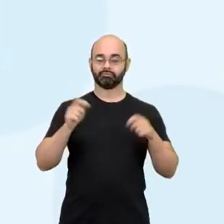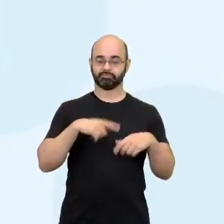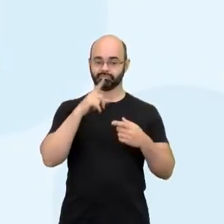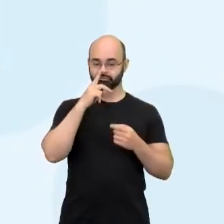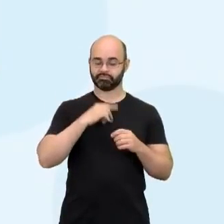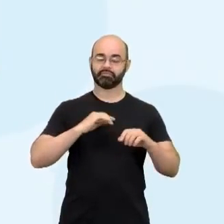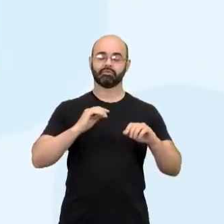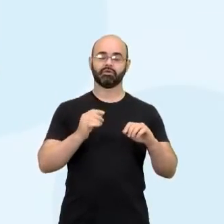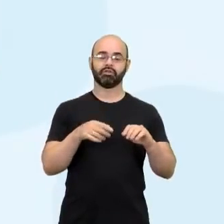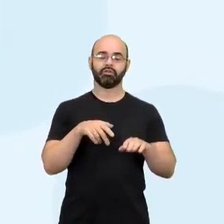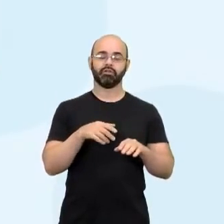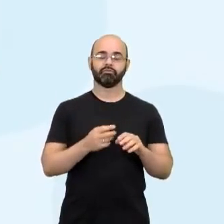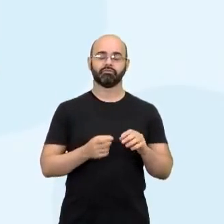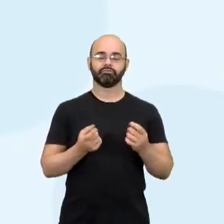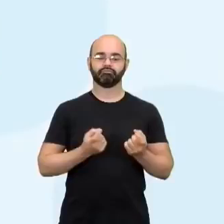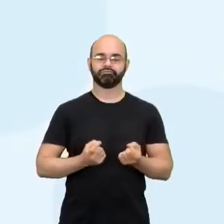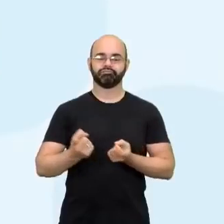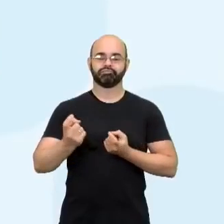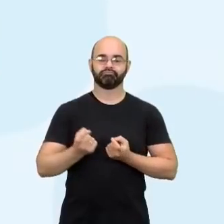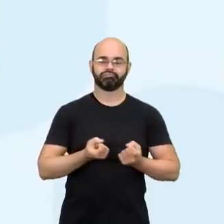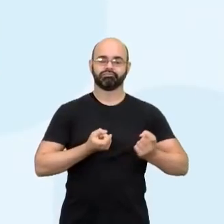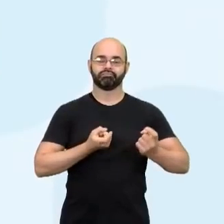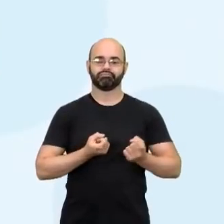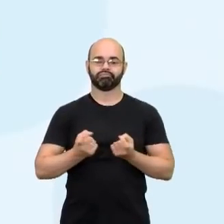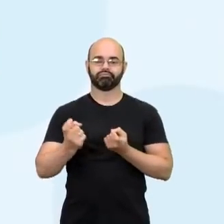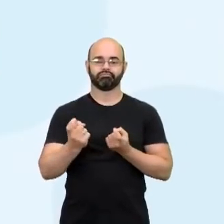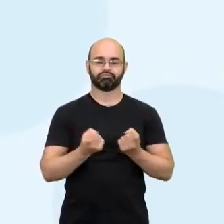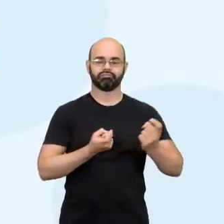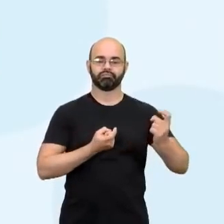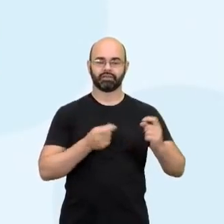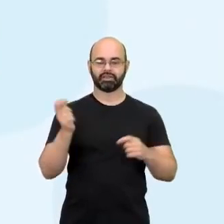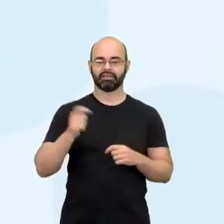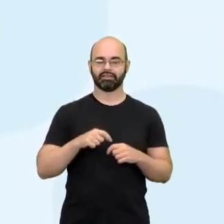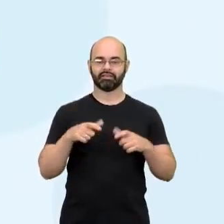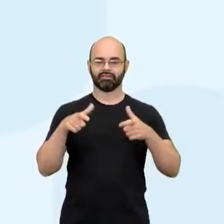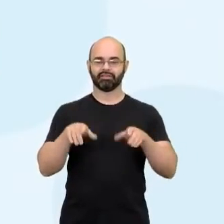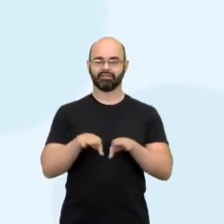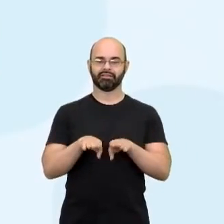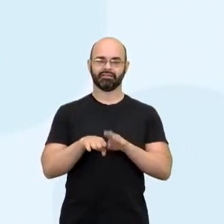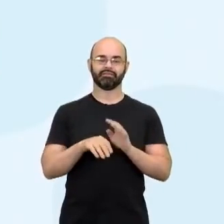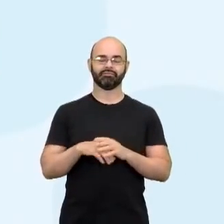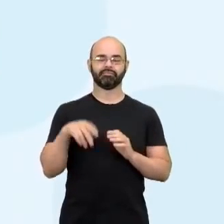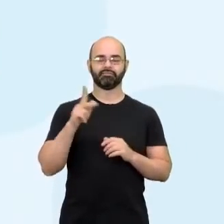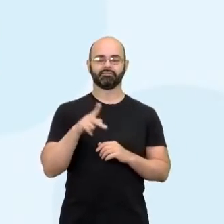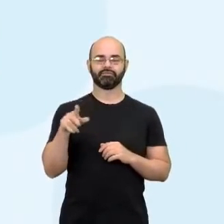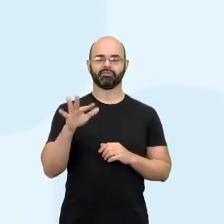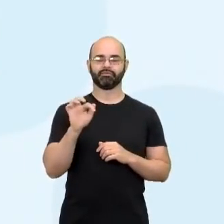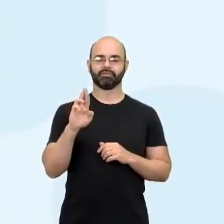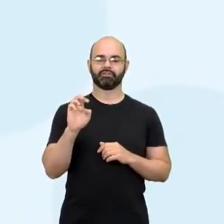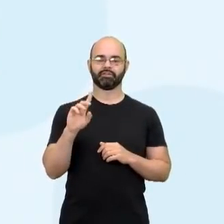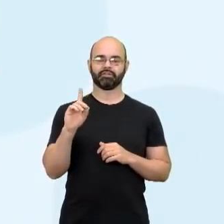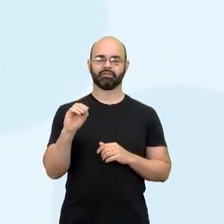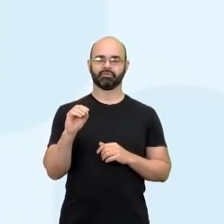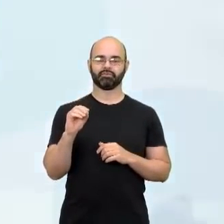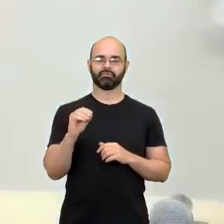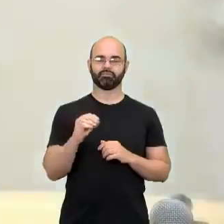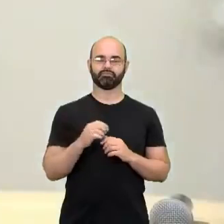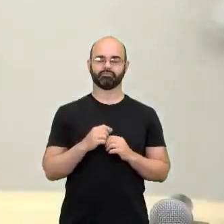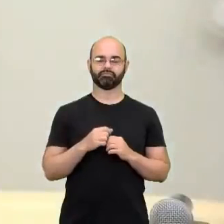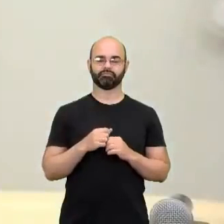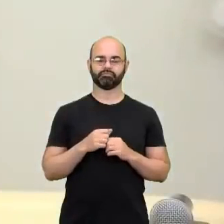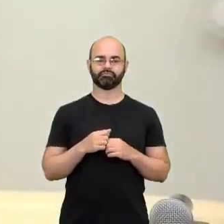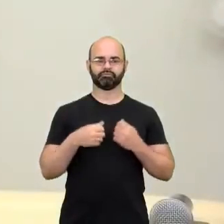esquiar. We have some answers here. People are saying, I live in Tupã. Pro Fernando falou pra gente.